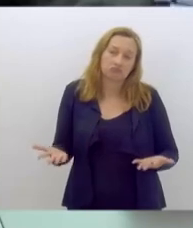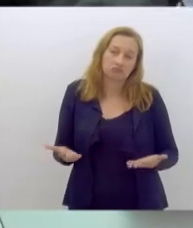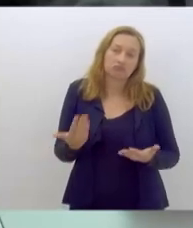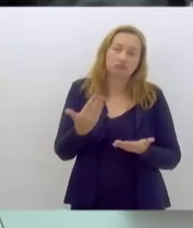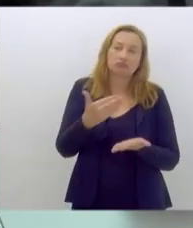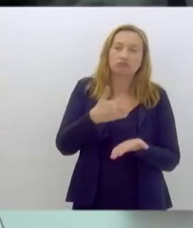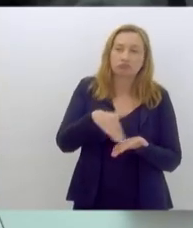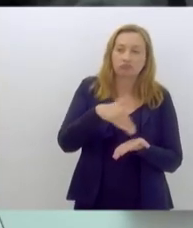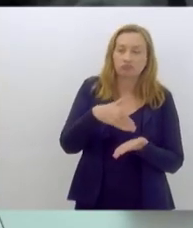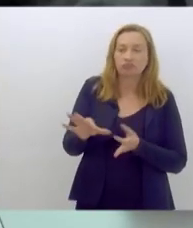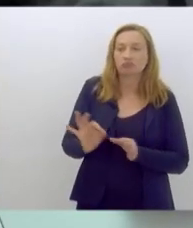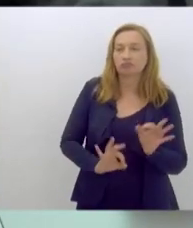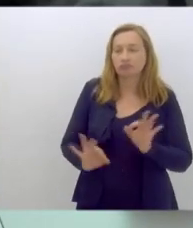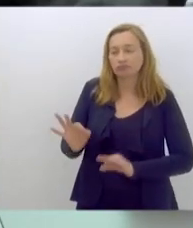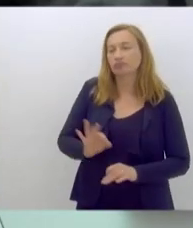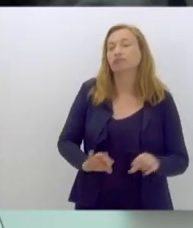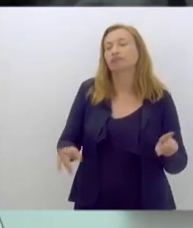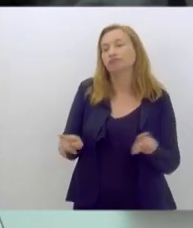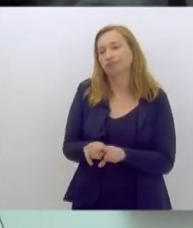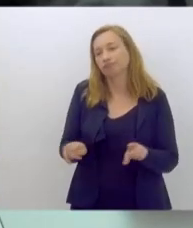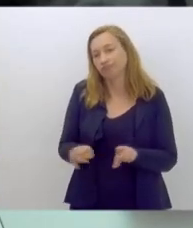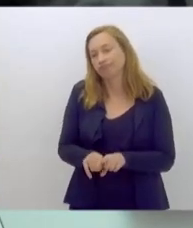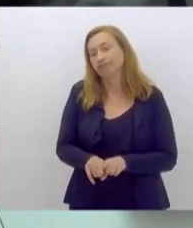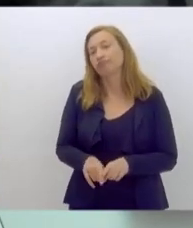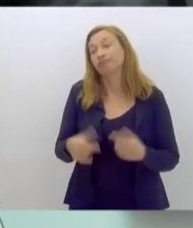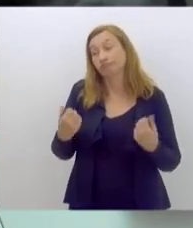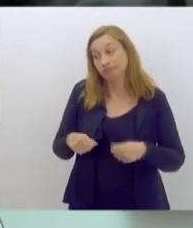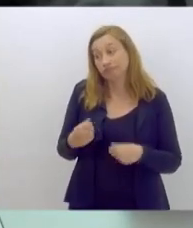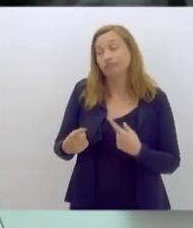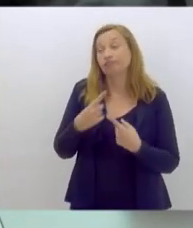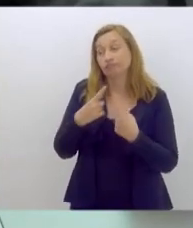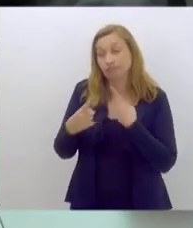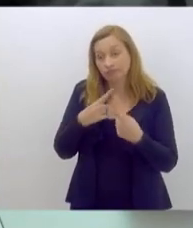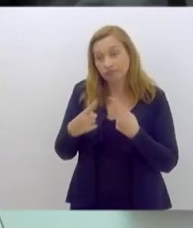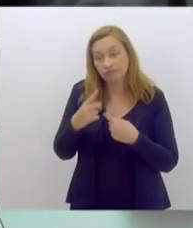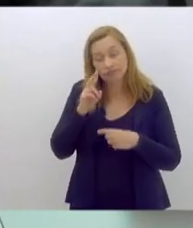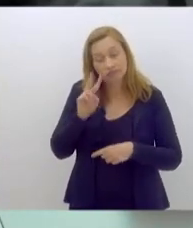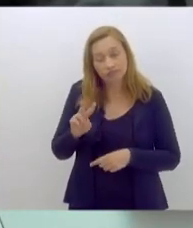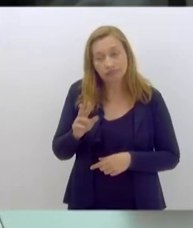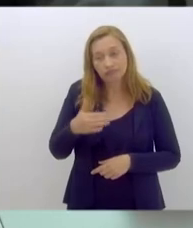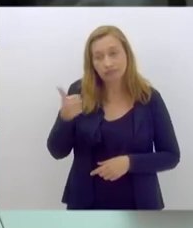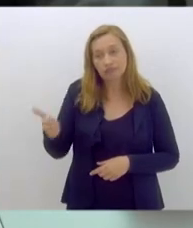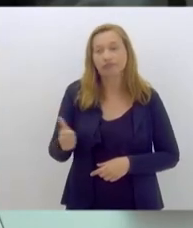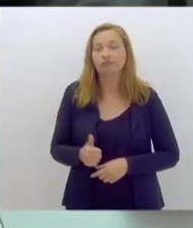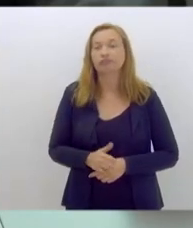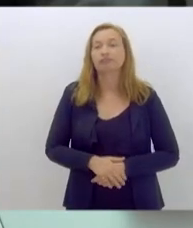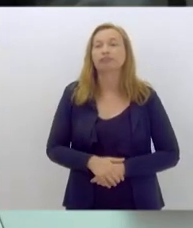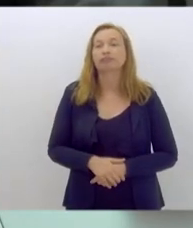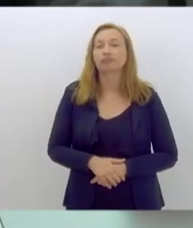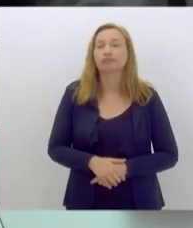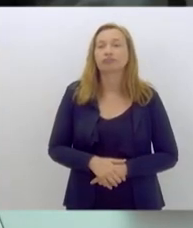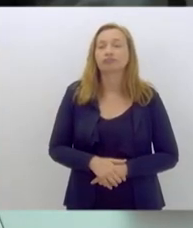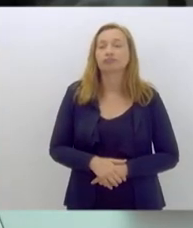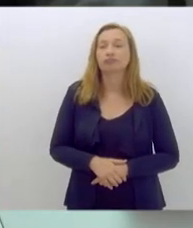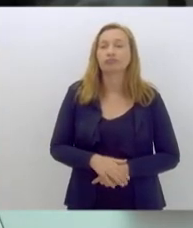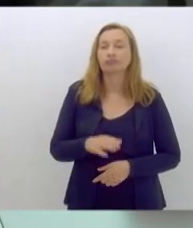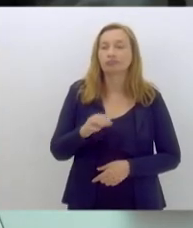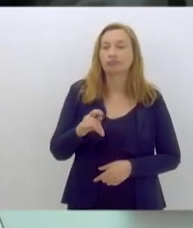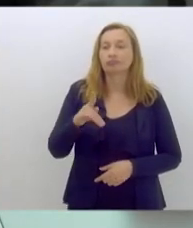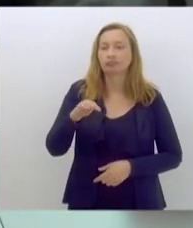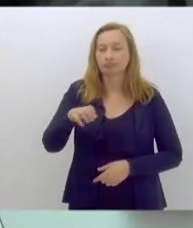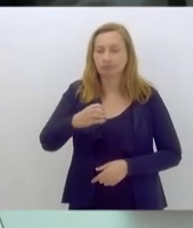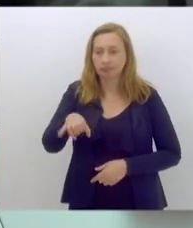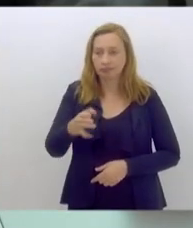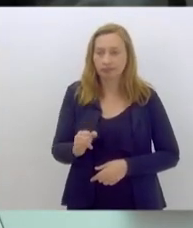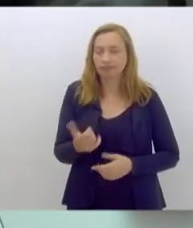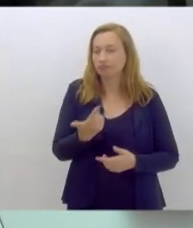de planejamento tem uma área de gestão acho que a gente precisava discutir tá olhando isso Nenhum assistente social a fundação você perde não tem um único